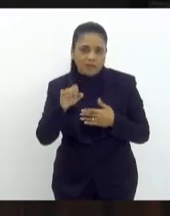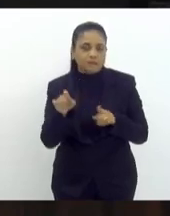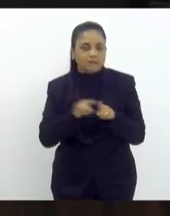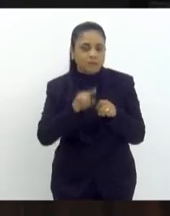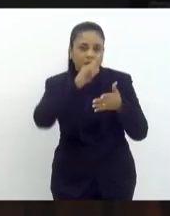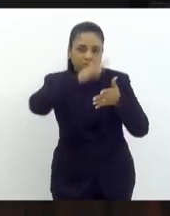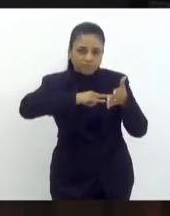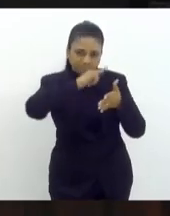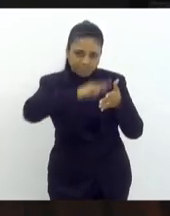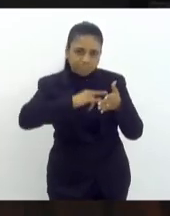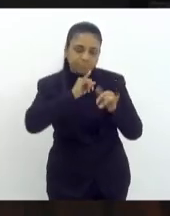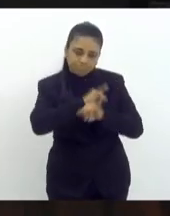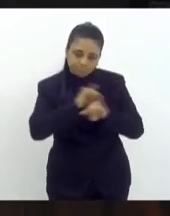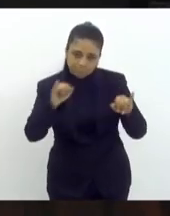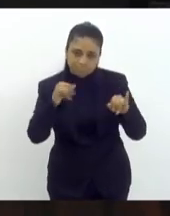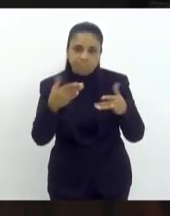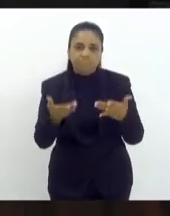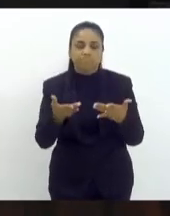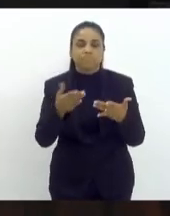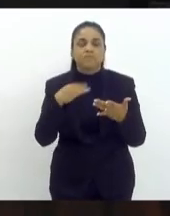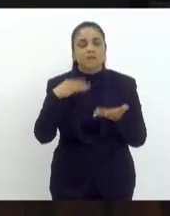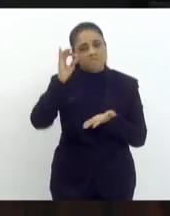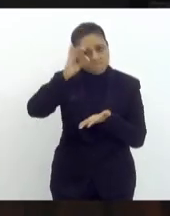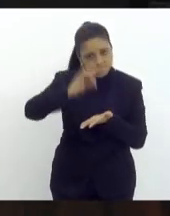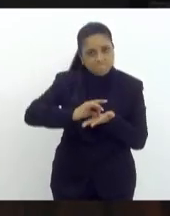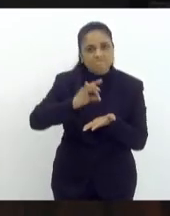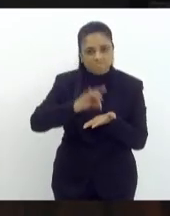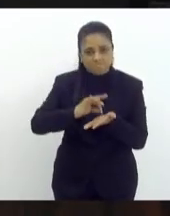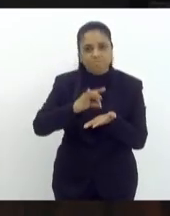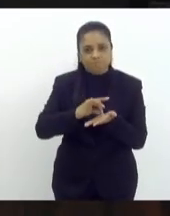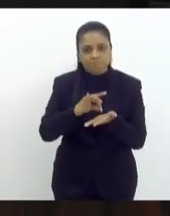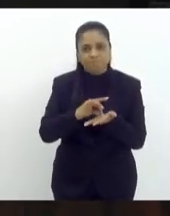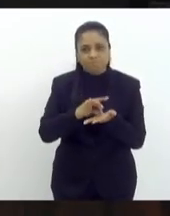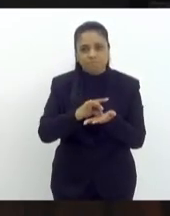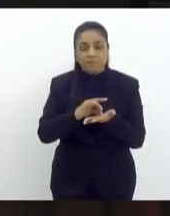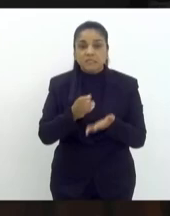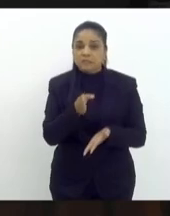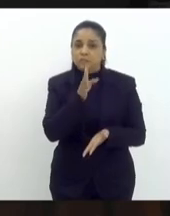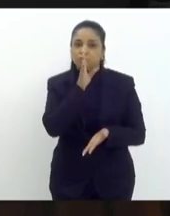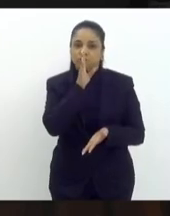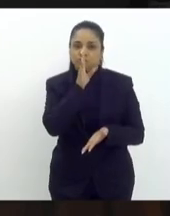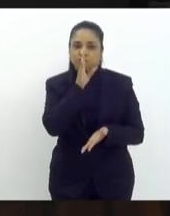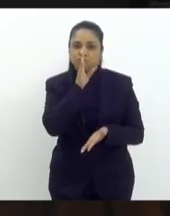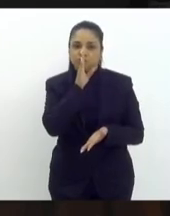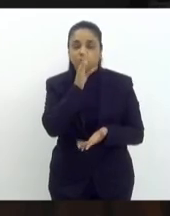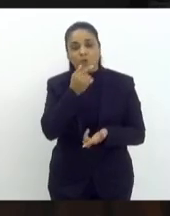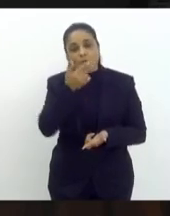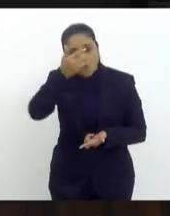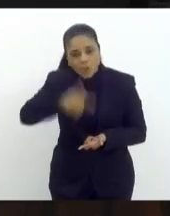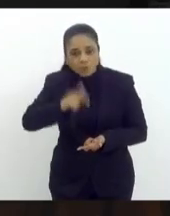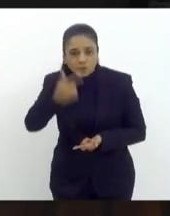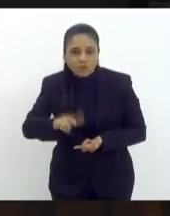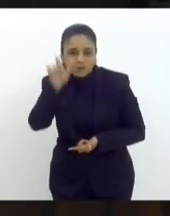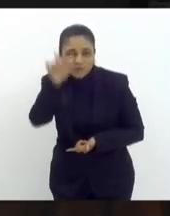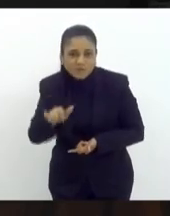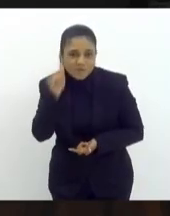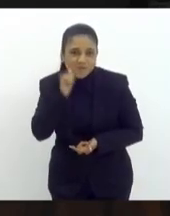uma nota que de fato se eu me calar outra serão também virão atrás de mim